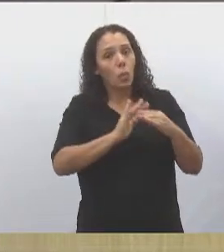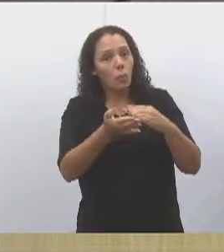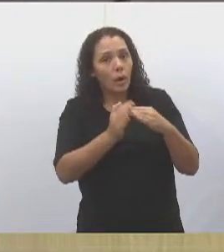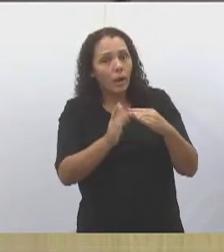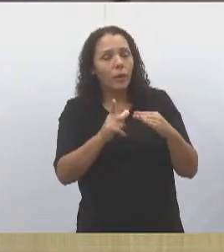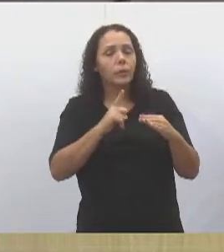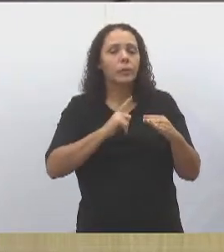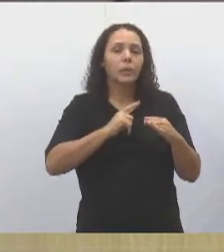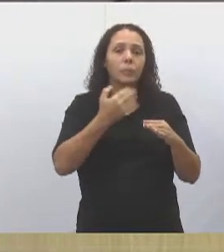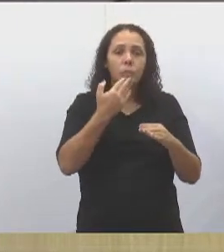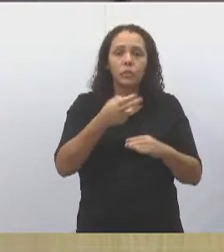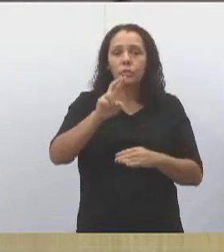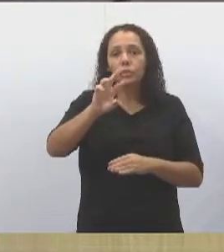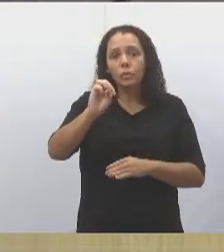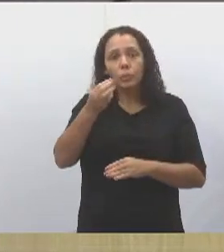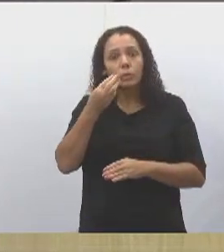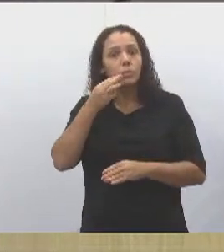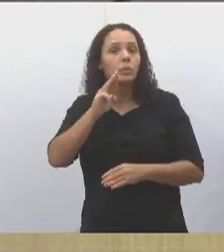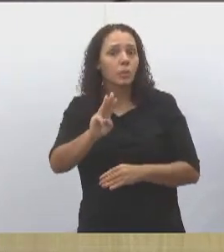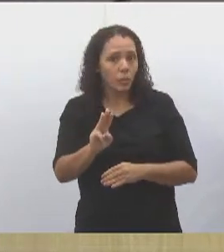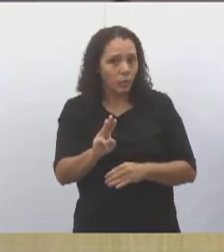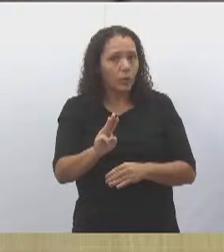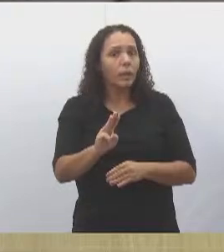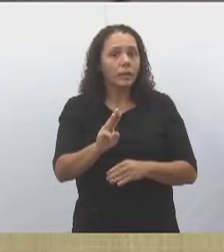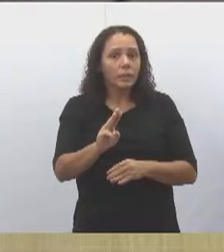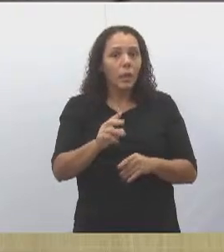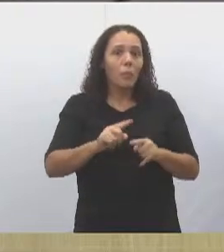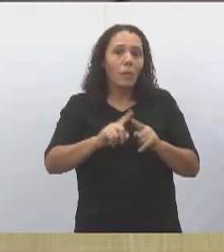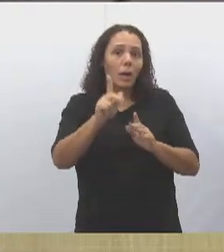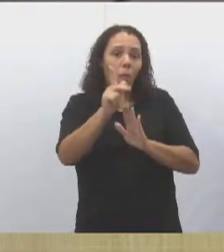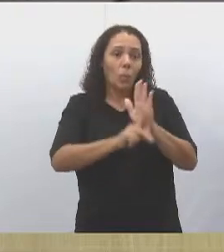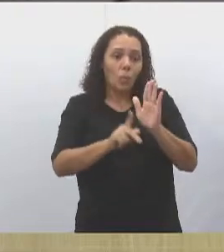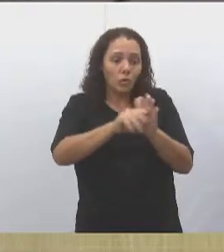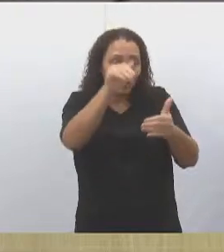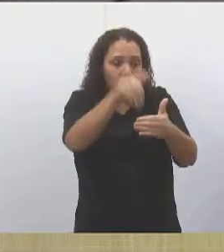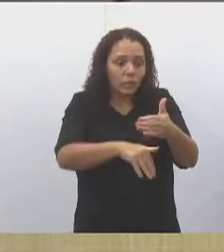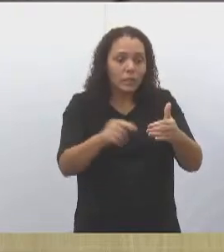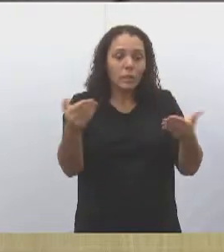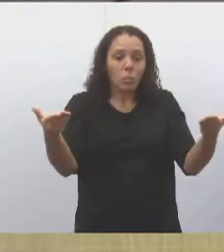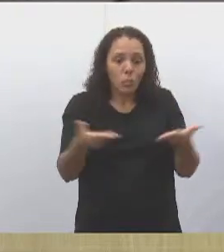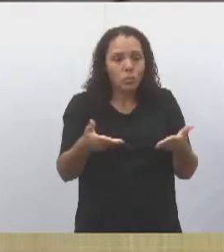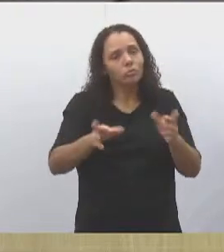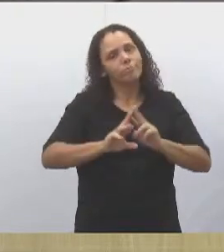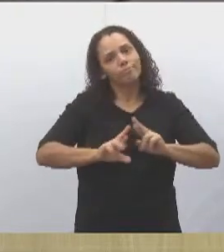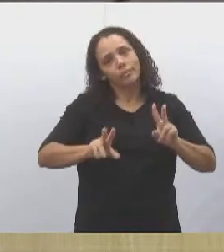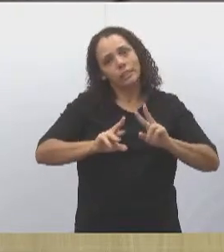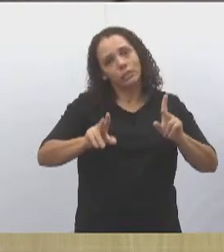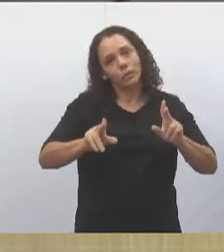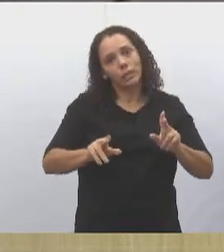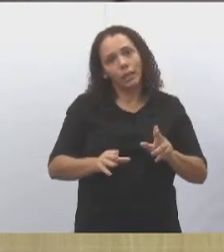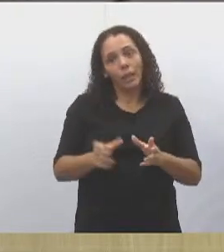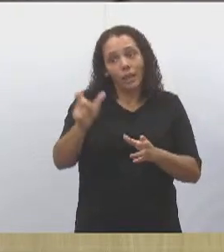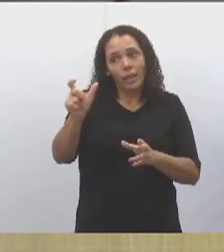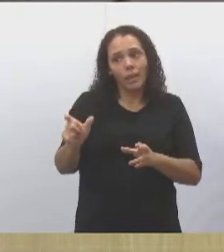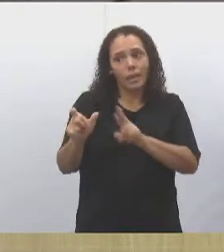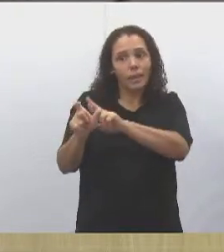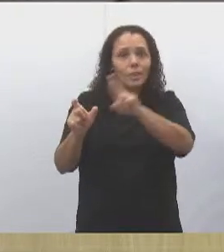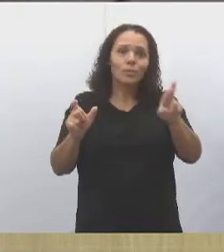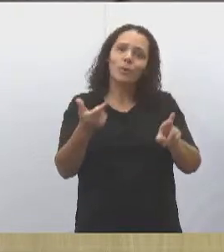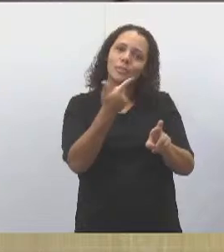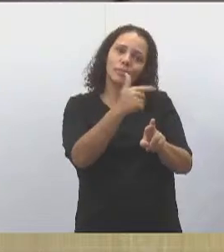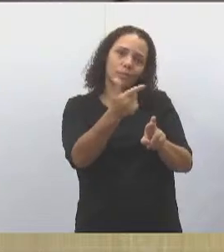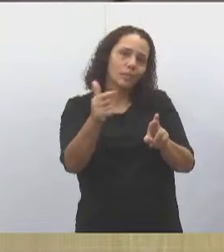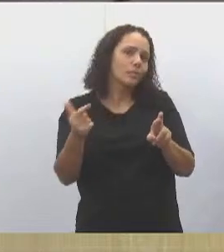50 milhões para fazer, certo? Não, o projeto a gente não está votando hoje. Hoje o Guilherme não vai ter essa resposta para